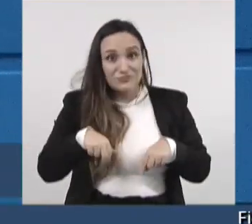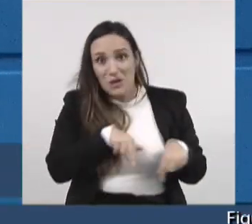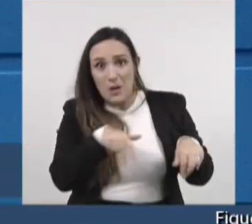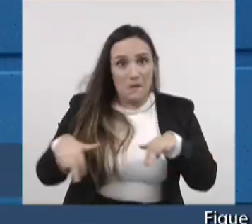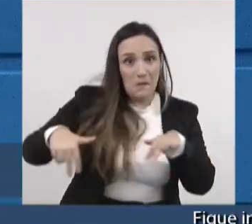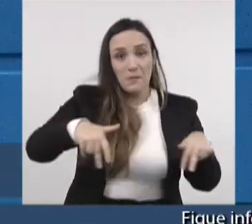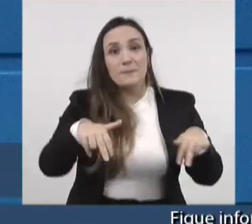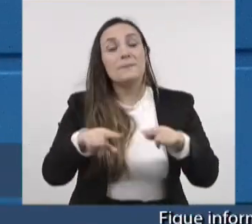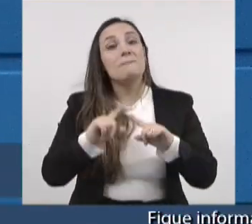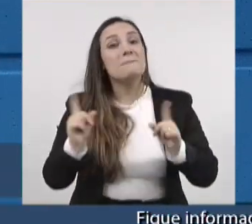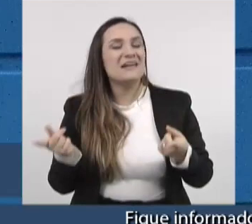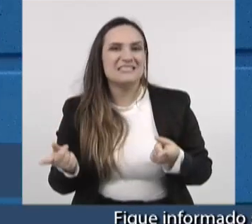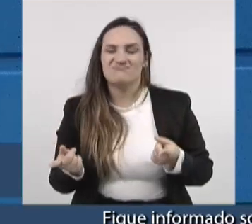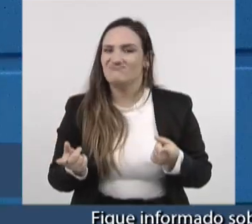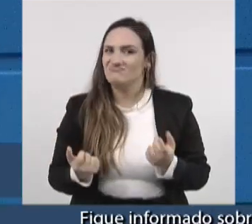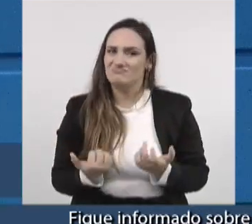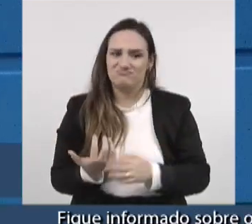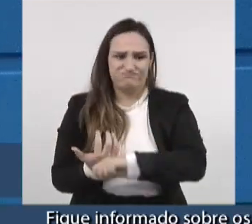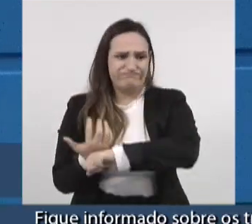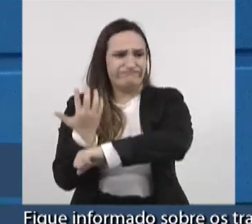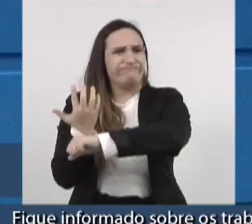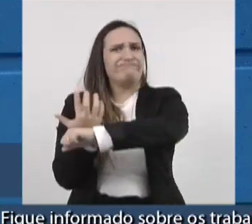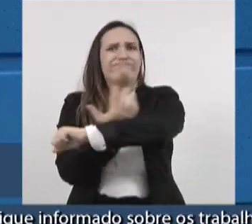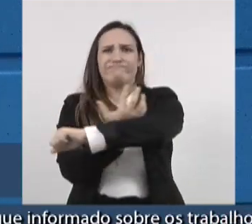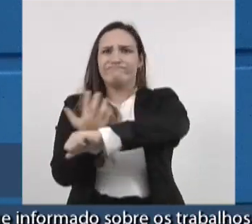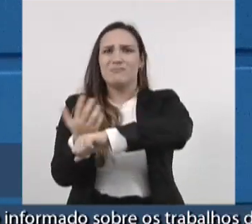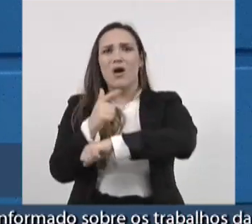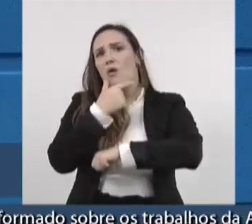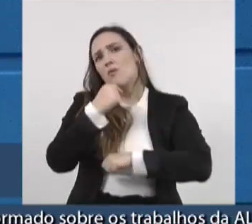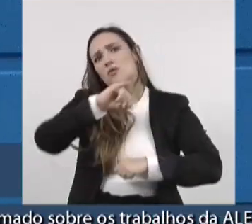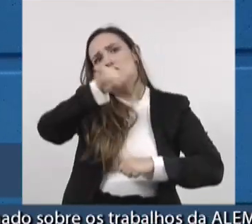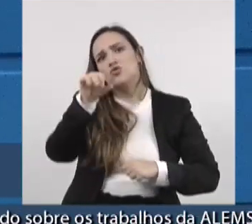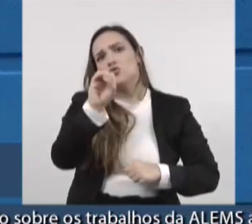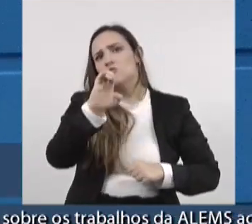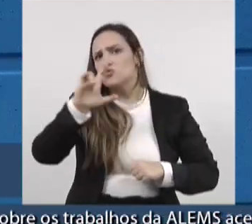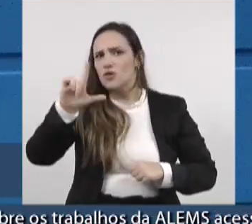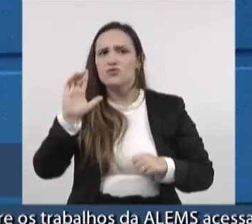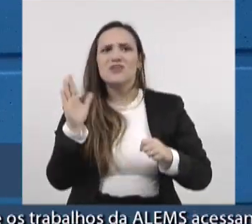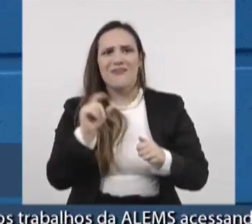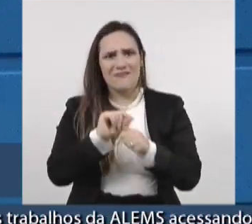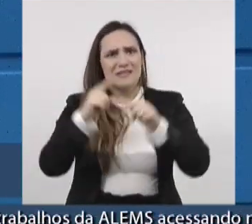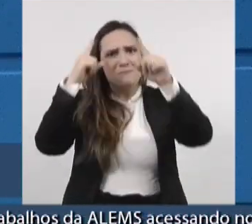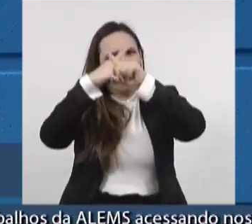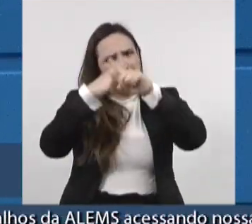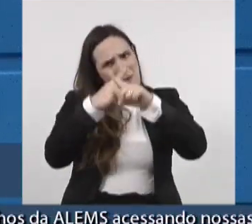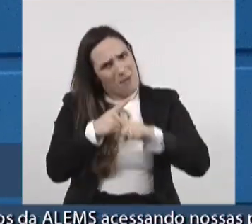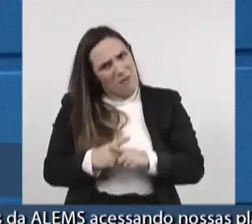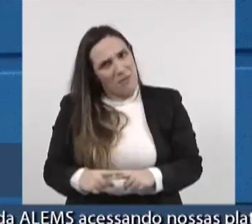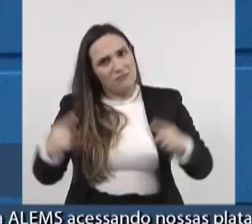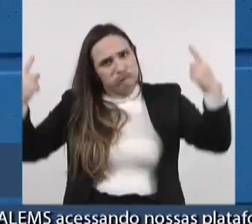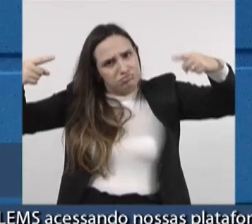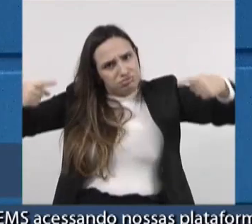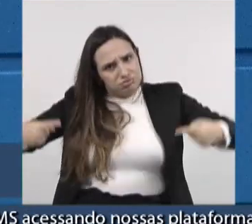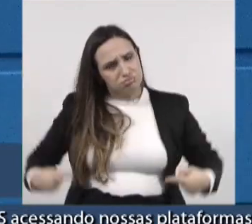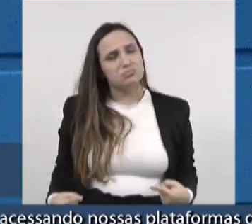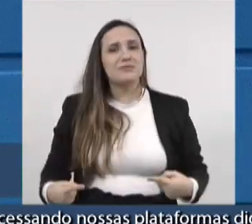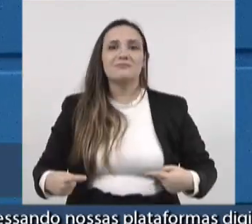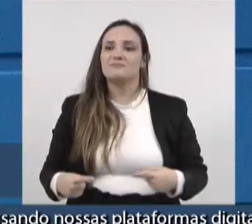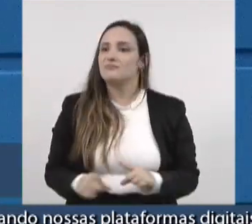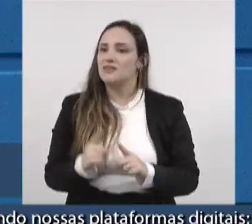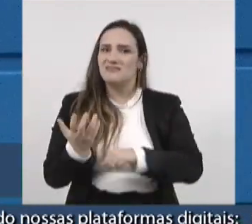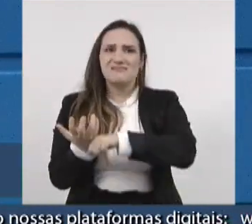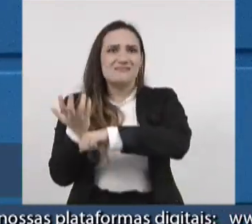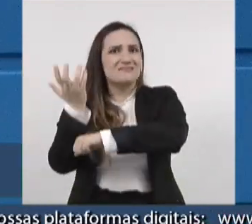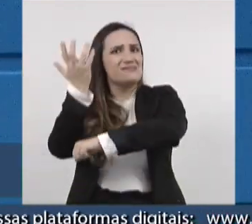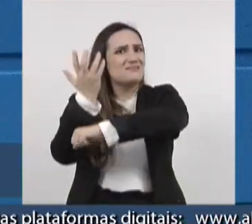futebol, especialmente ao senhor Joel Nepomuceno, organizador de vários campeonatos e incentivador das peladas no local, que procurou o